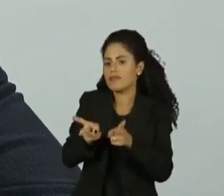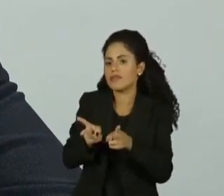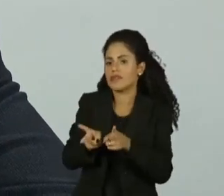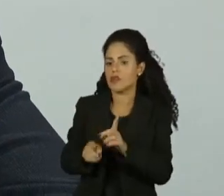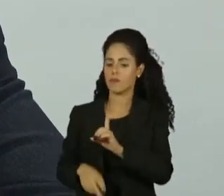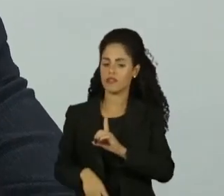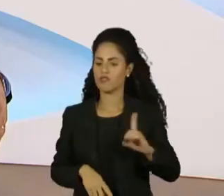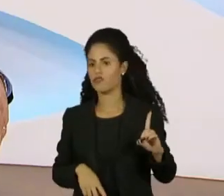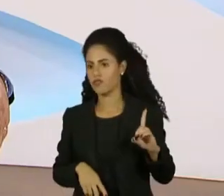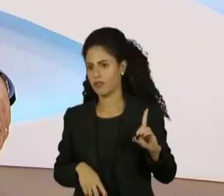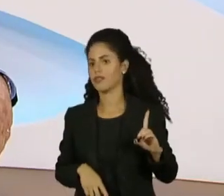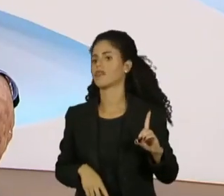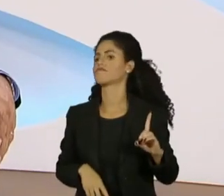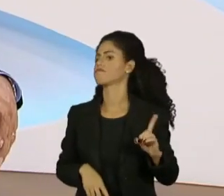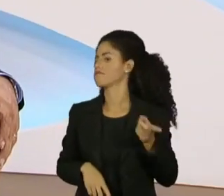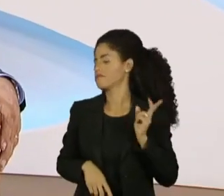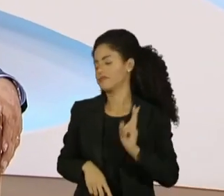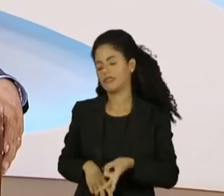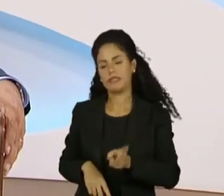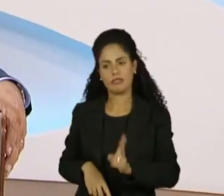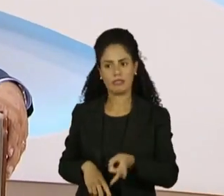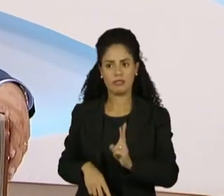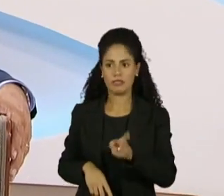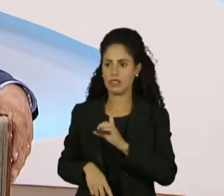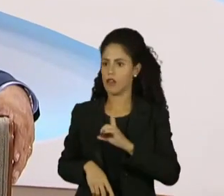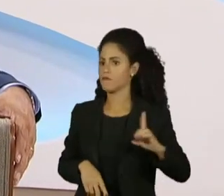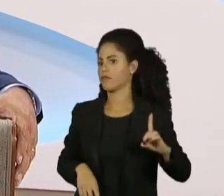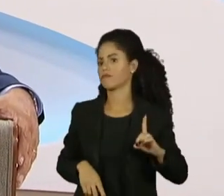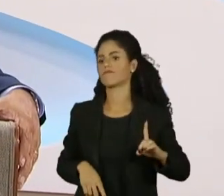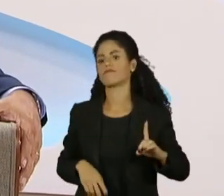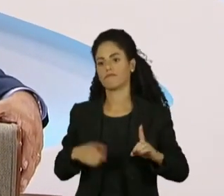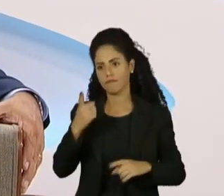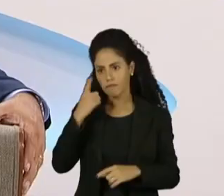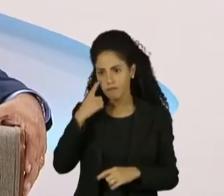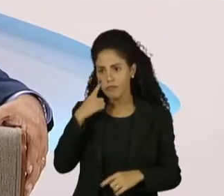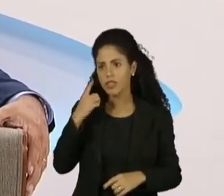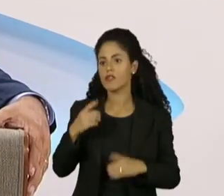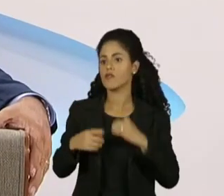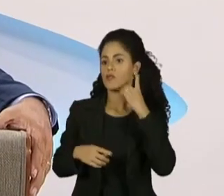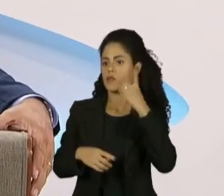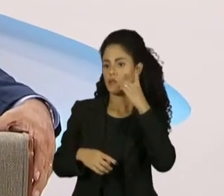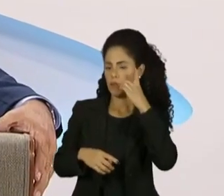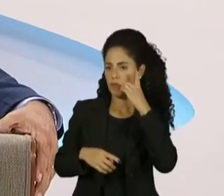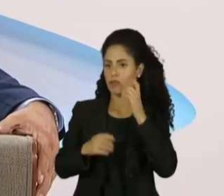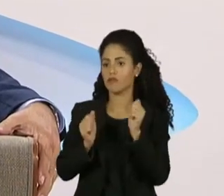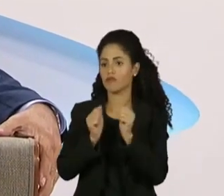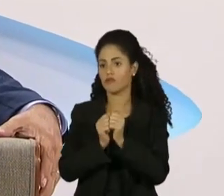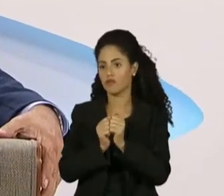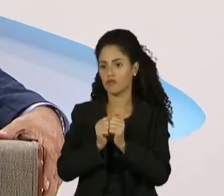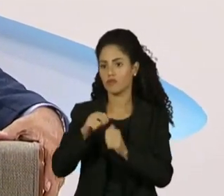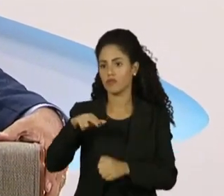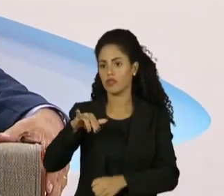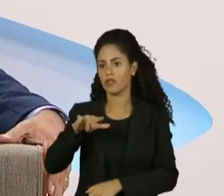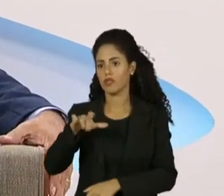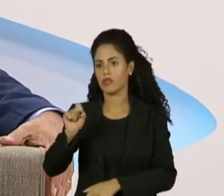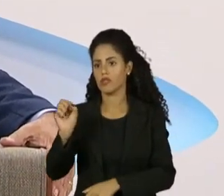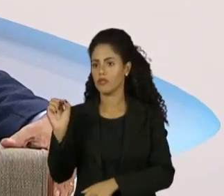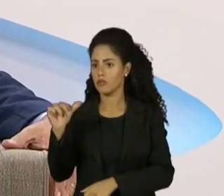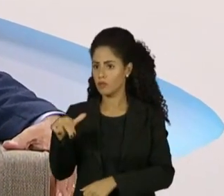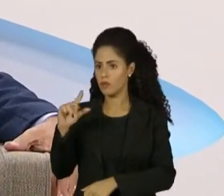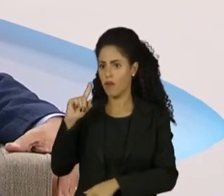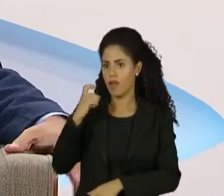direita do partido. Né? Hoje eu tive a oportunidade de conversar com o deputado Carlos Sampaio também, com o Nilson Leitão,